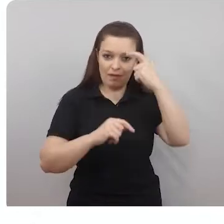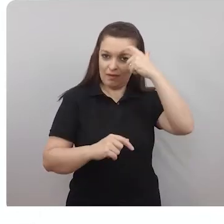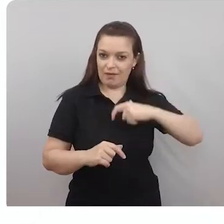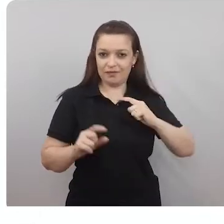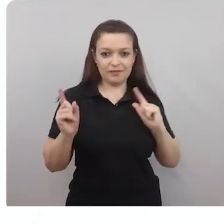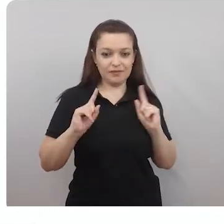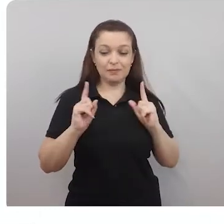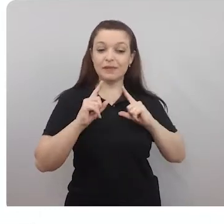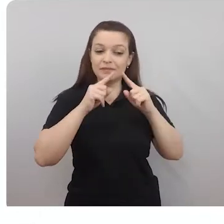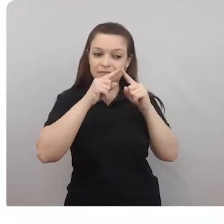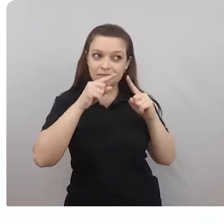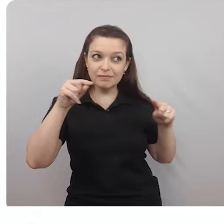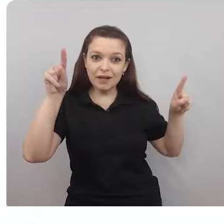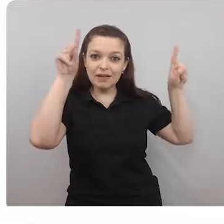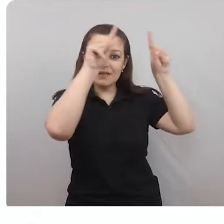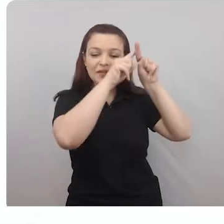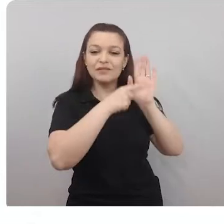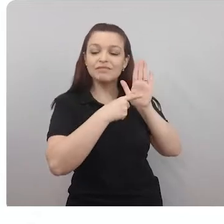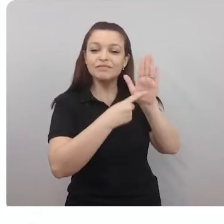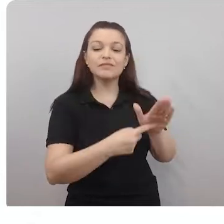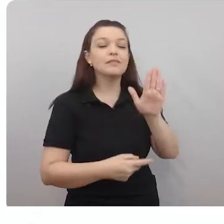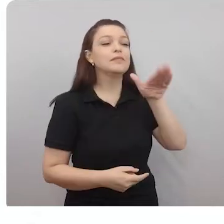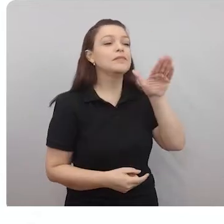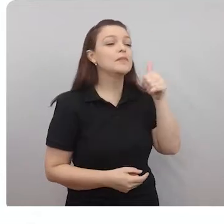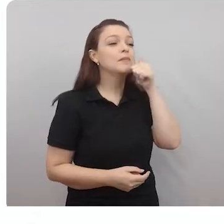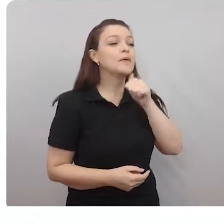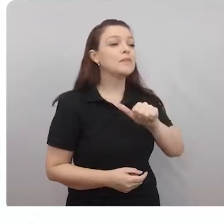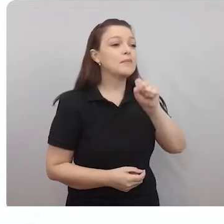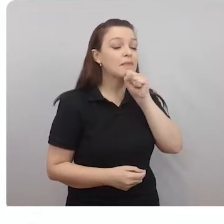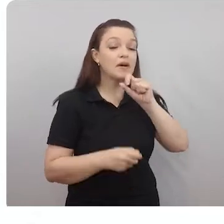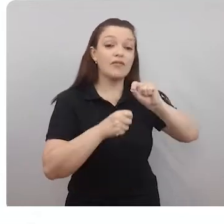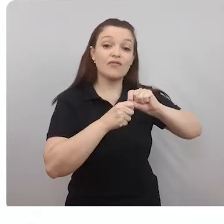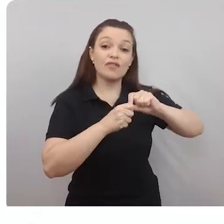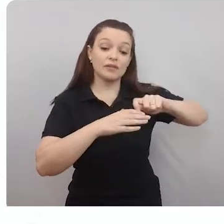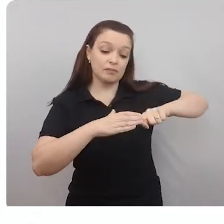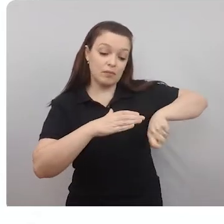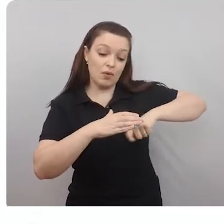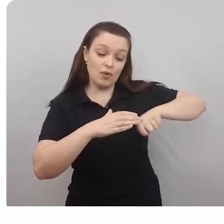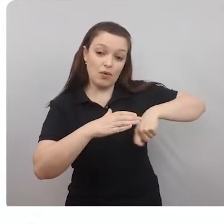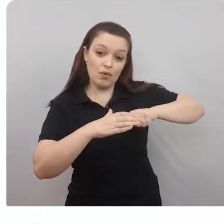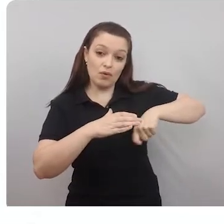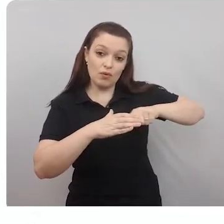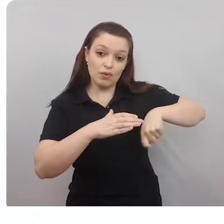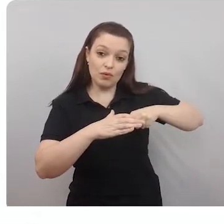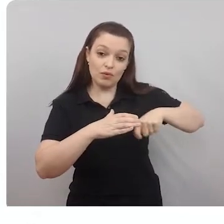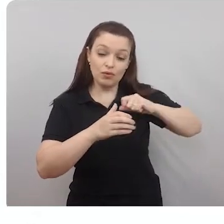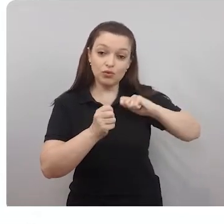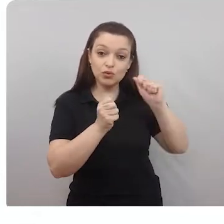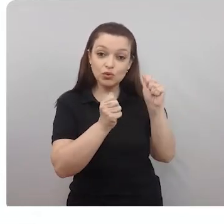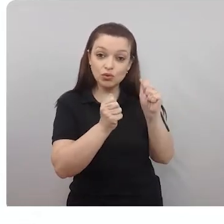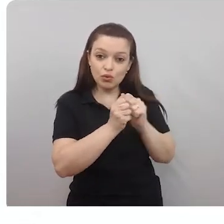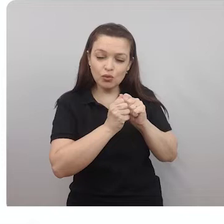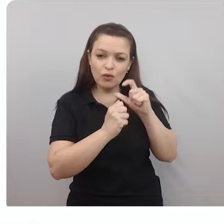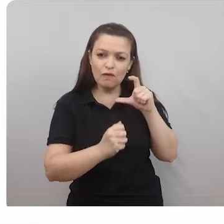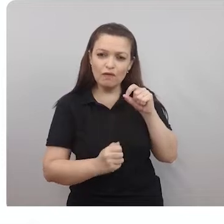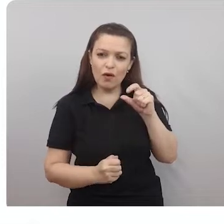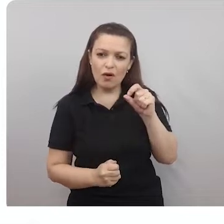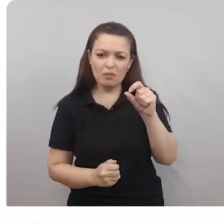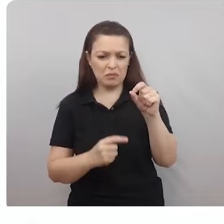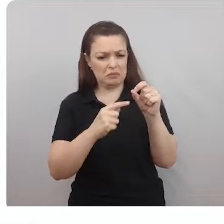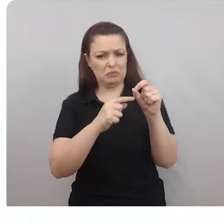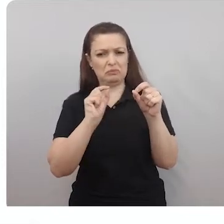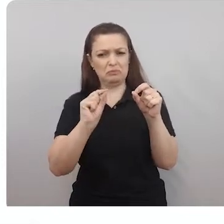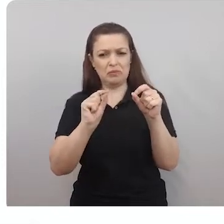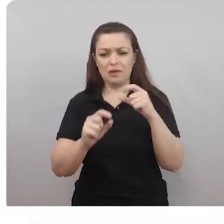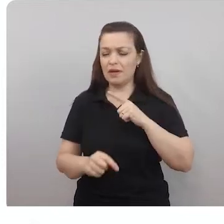ele conversa com a mãe e fala assim: olha, mãe, fiz um bolo formigueiro. E a mãe